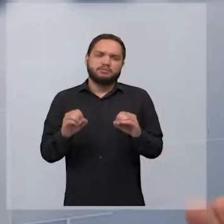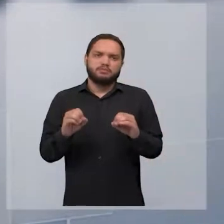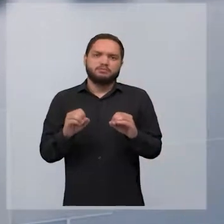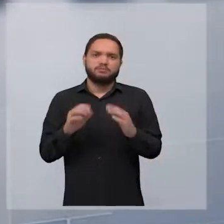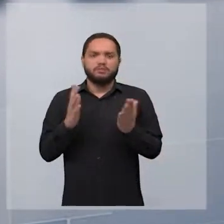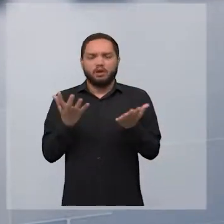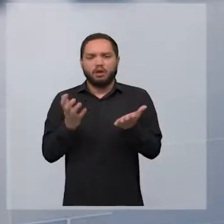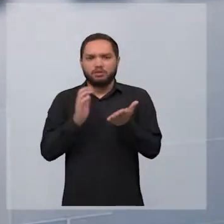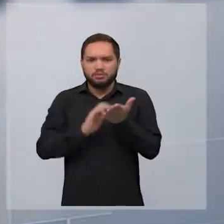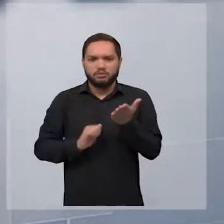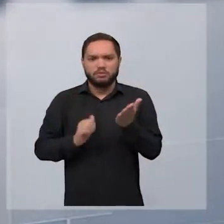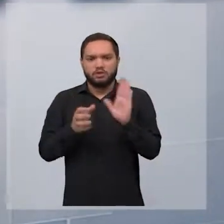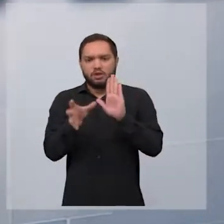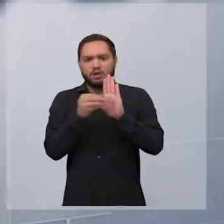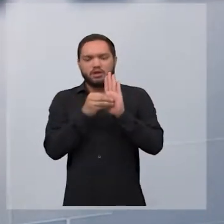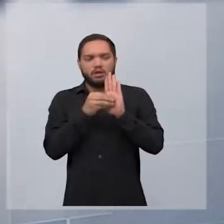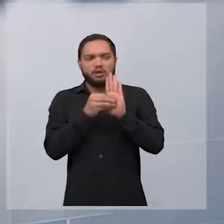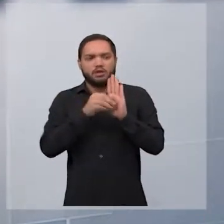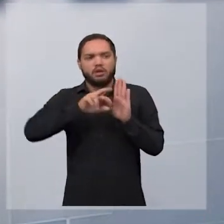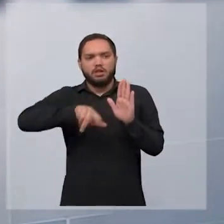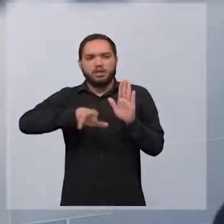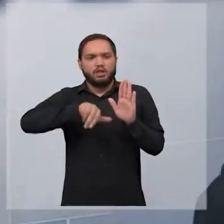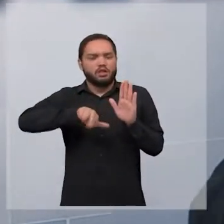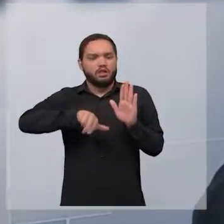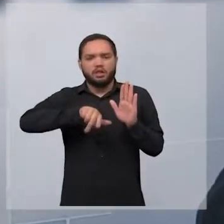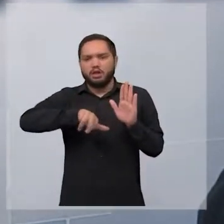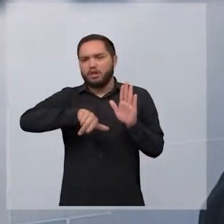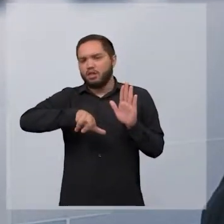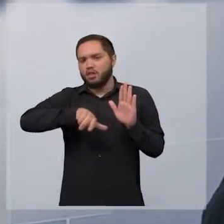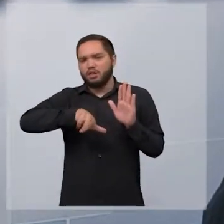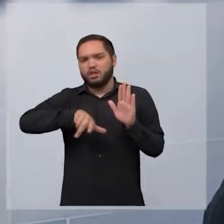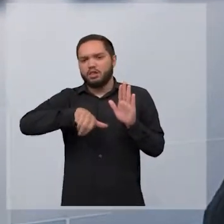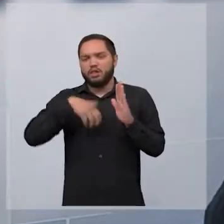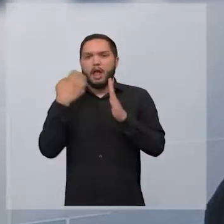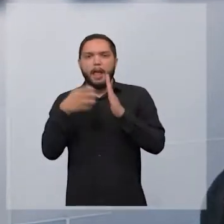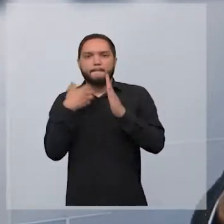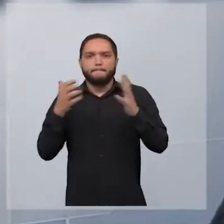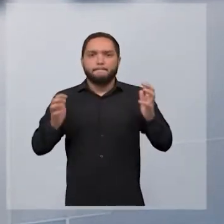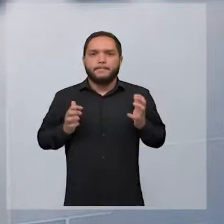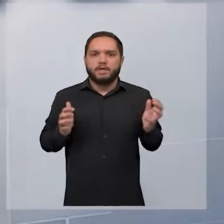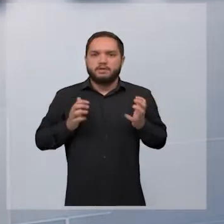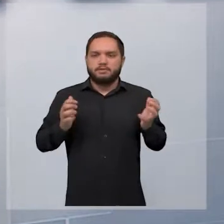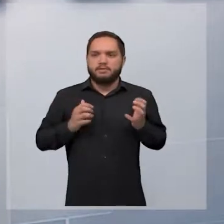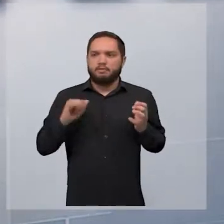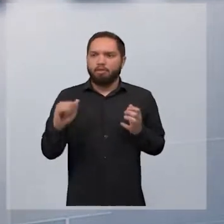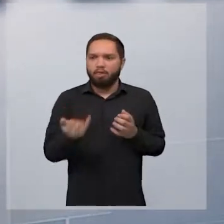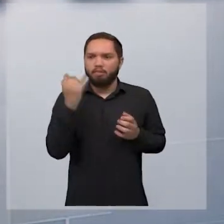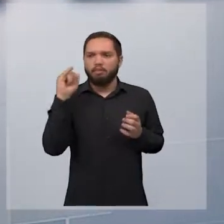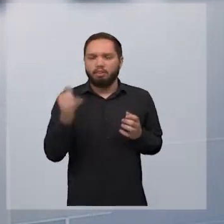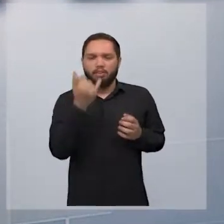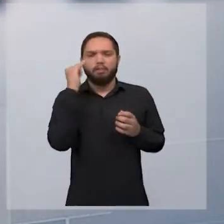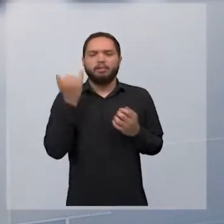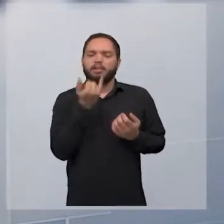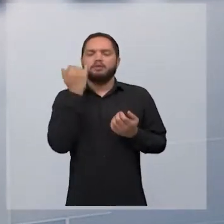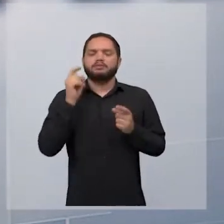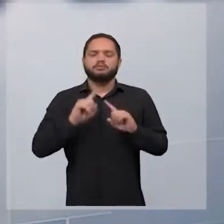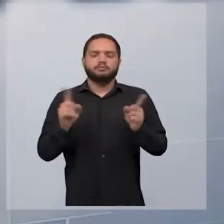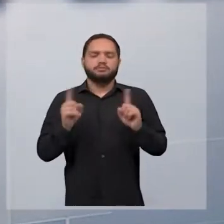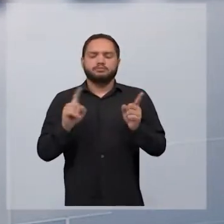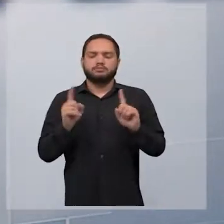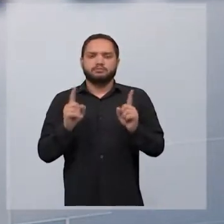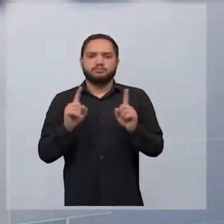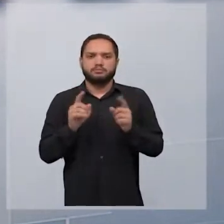não é para deixar que, inclusive, o grande, o rico, o quanto mais, o especulador, o